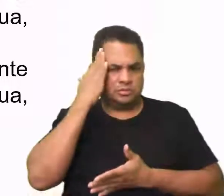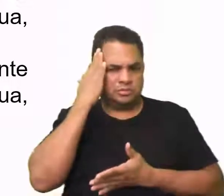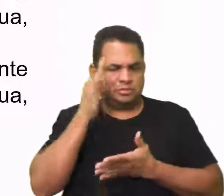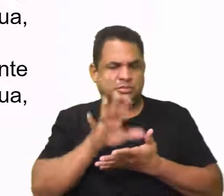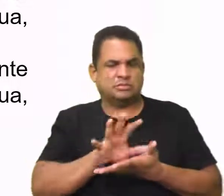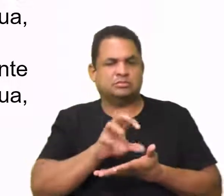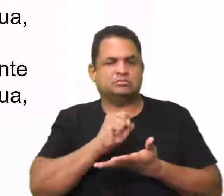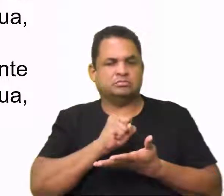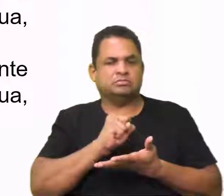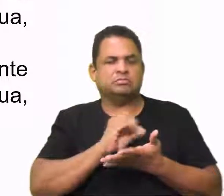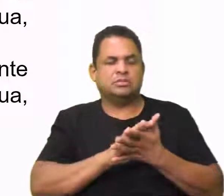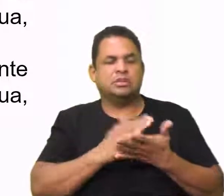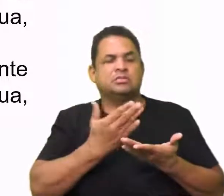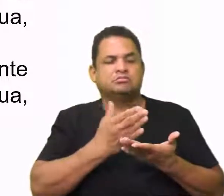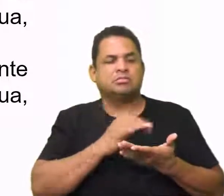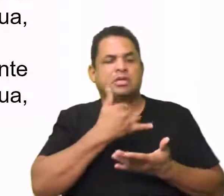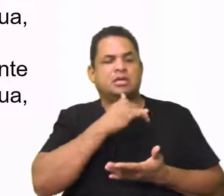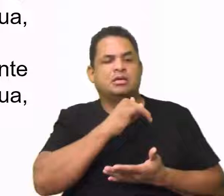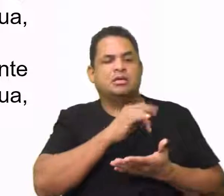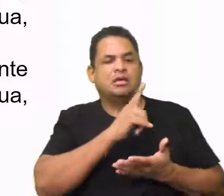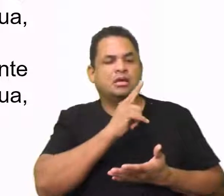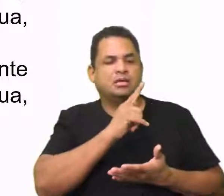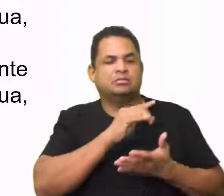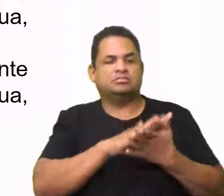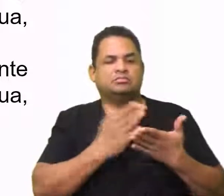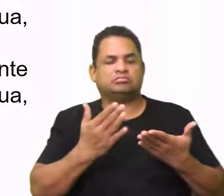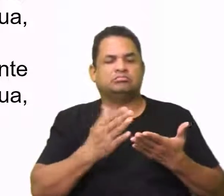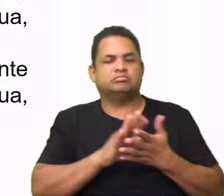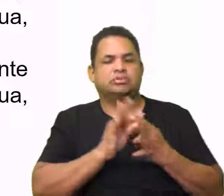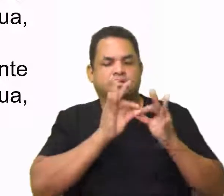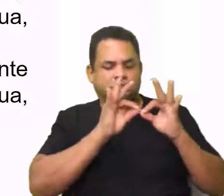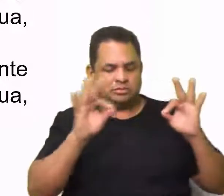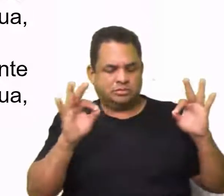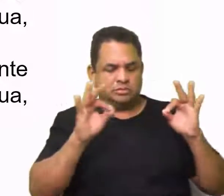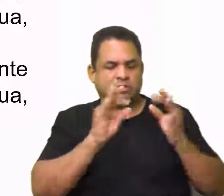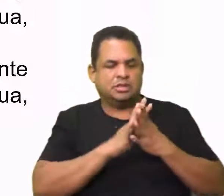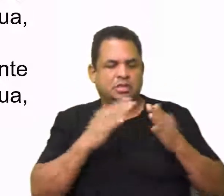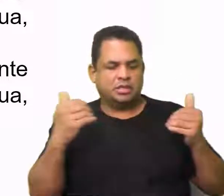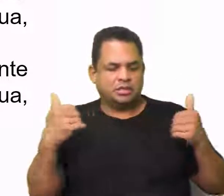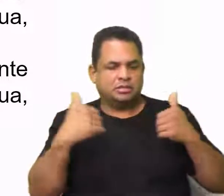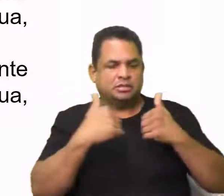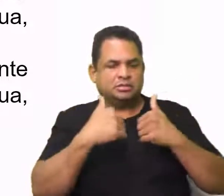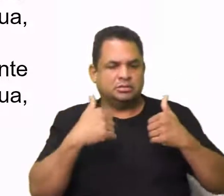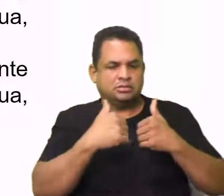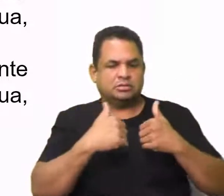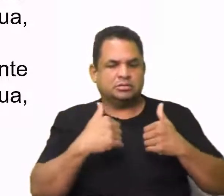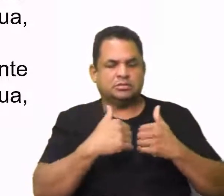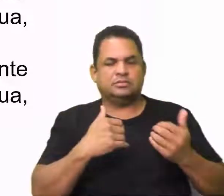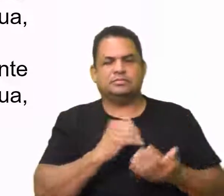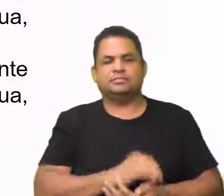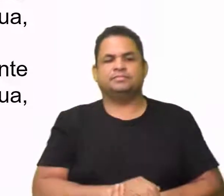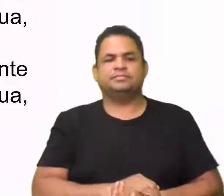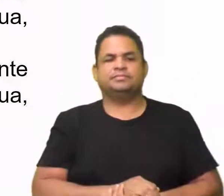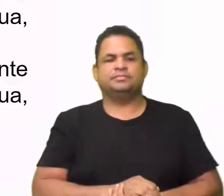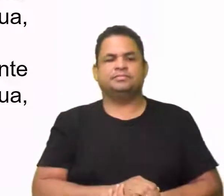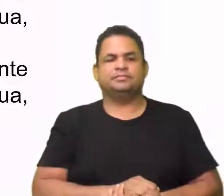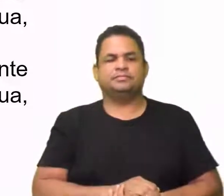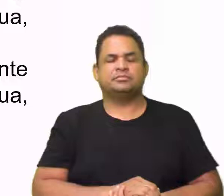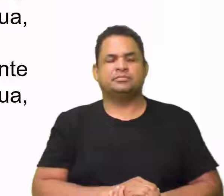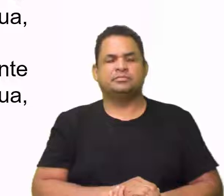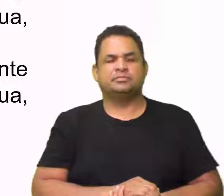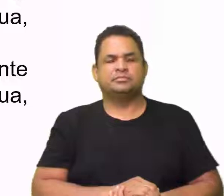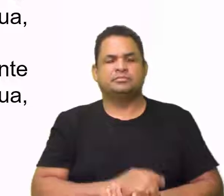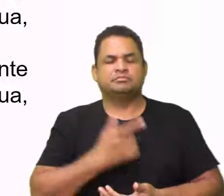adquire a mesma carga elétrica da água, por isso o filete é atraído. A água está neutra, né? Isso. Então não